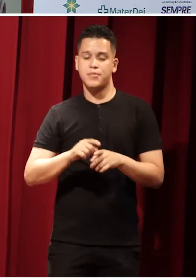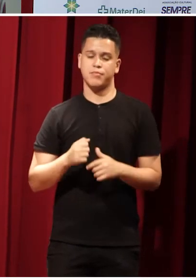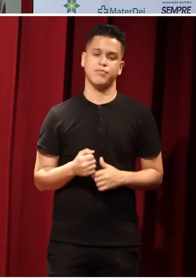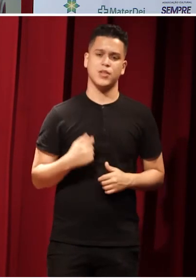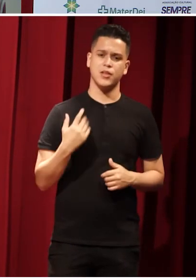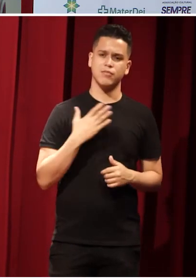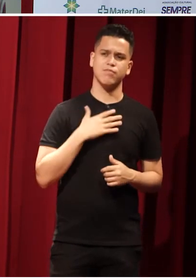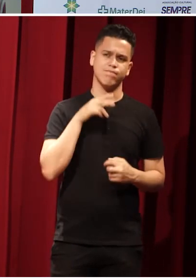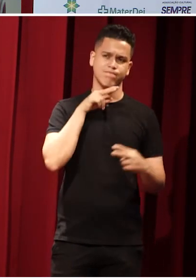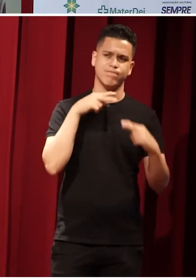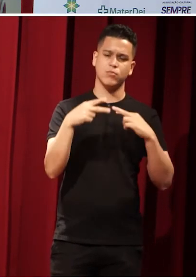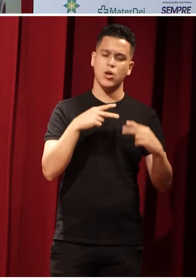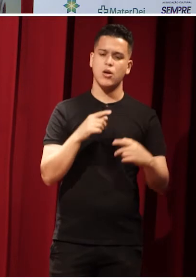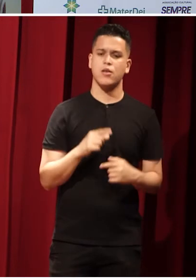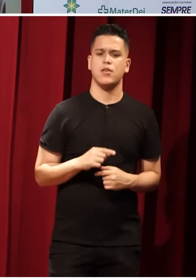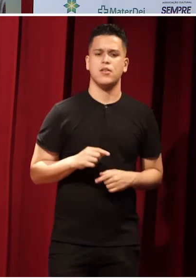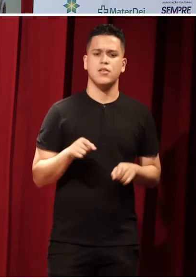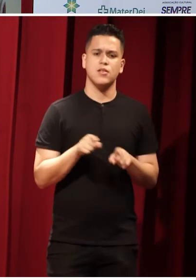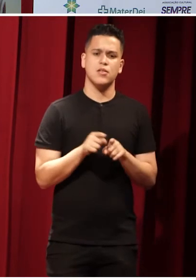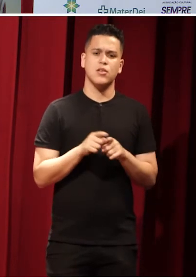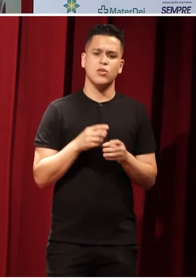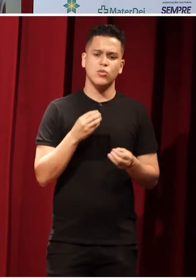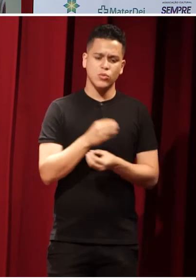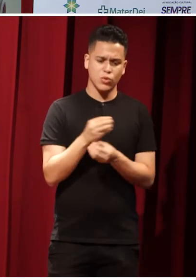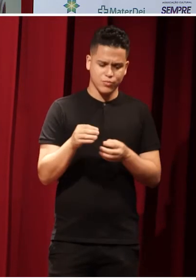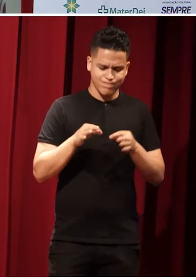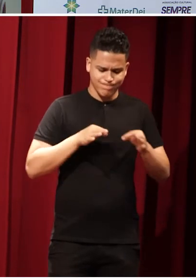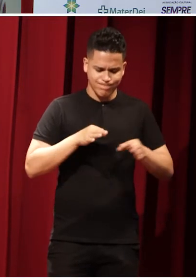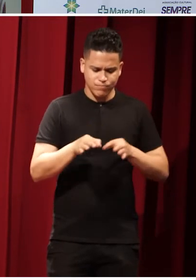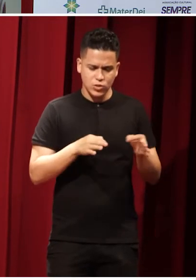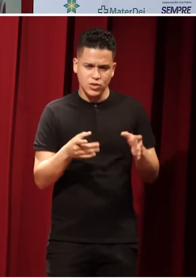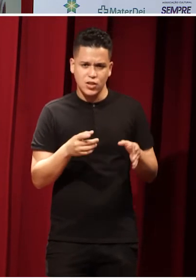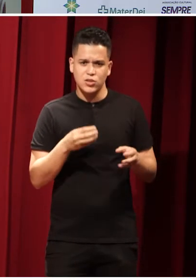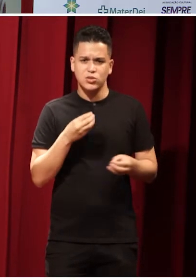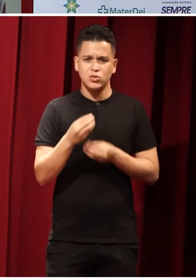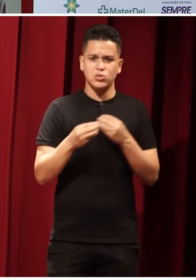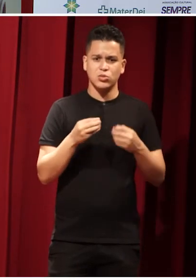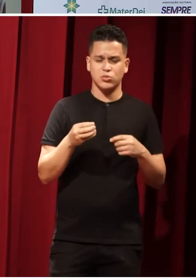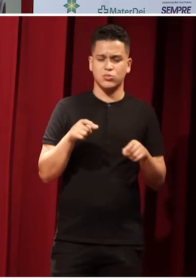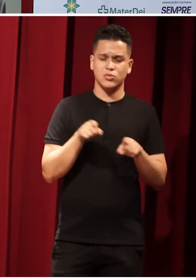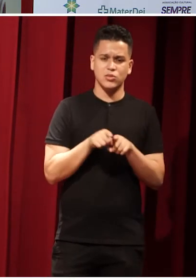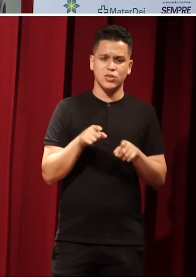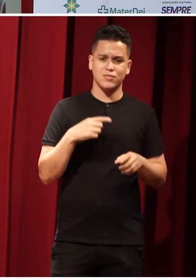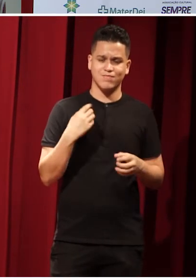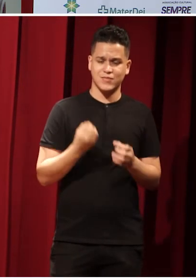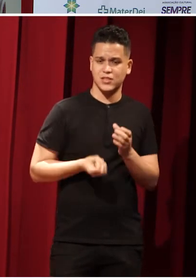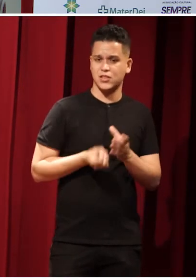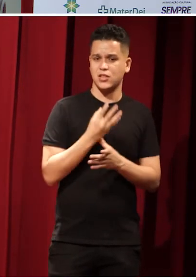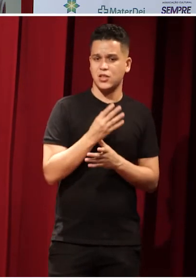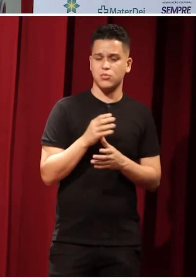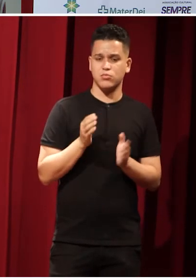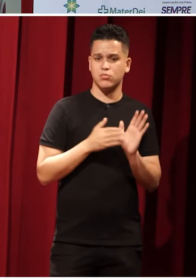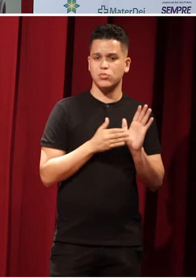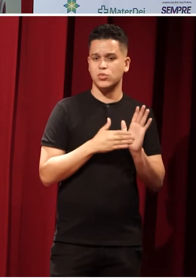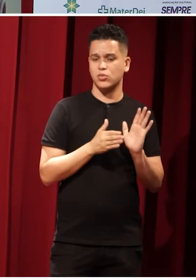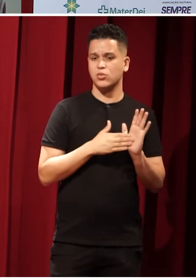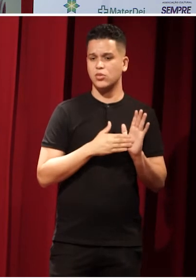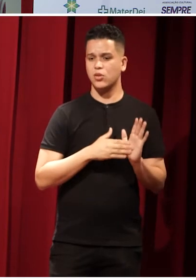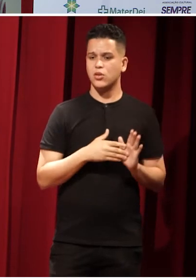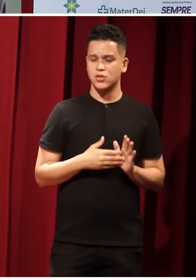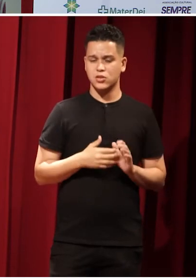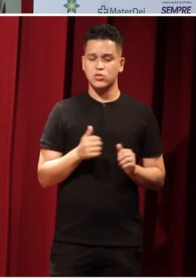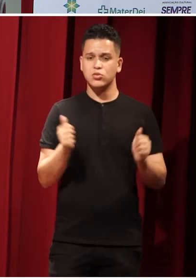e a colocação em prática de iniciativas ligadas à economia da floresta em pé